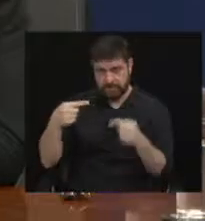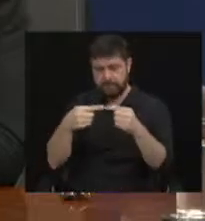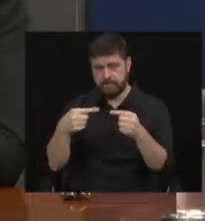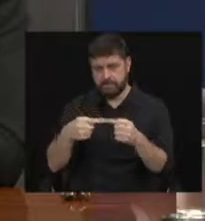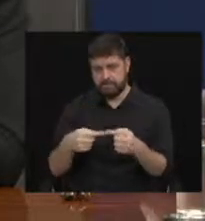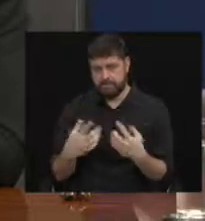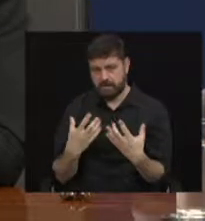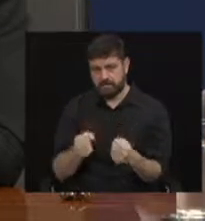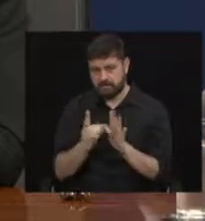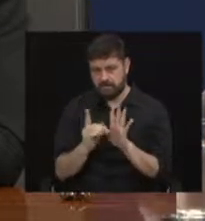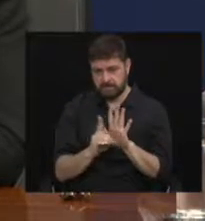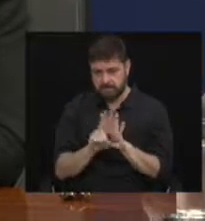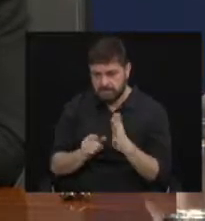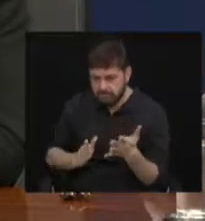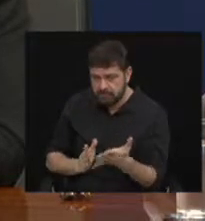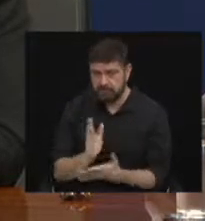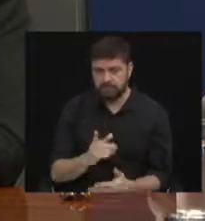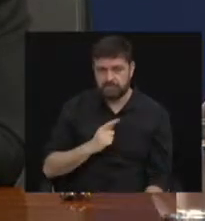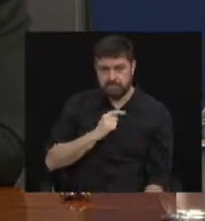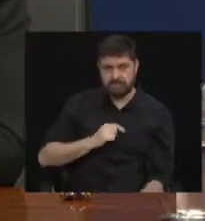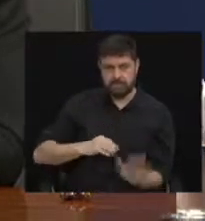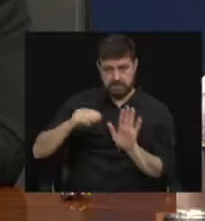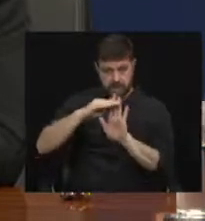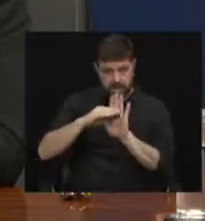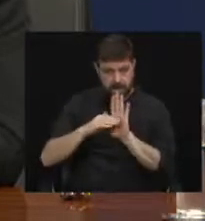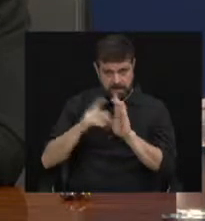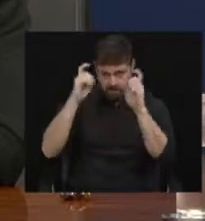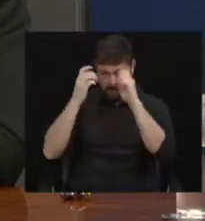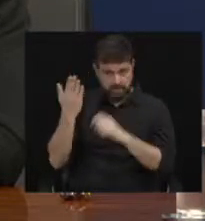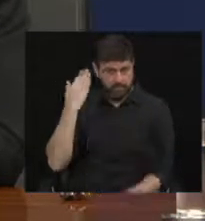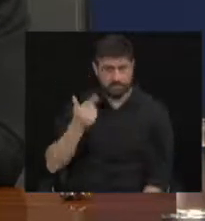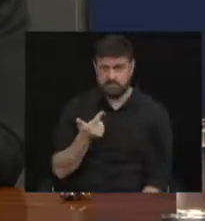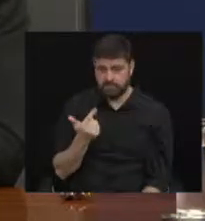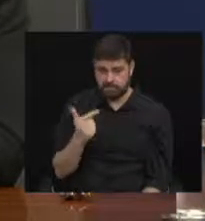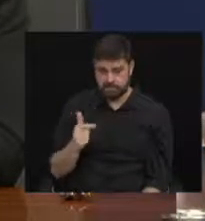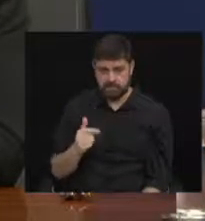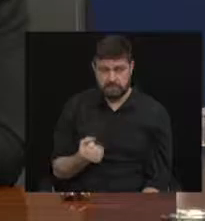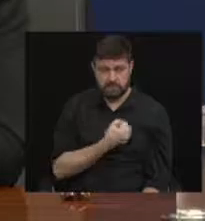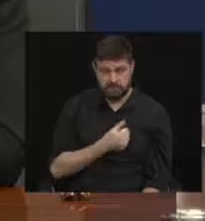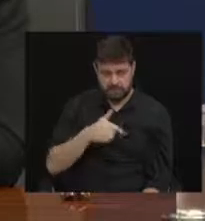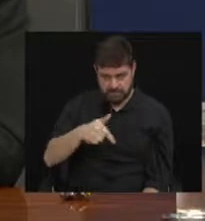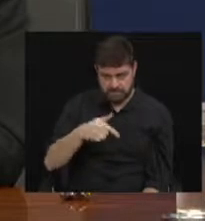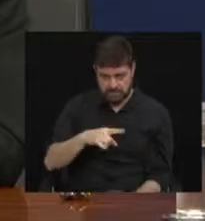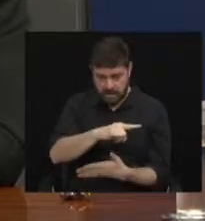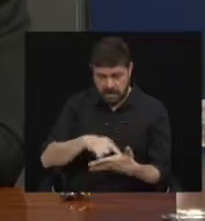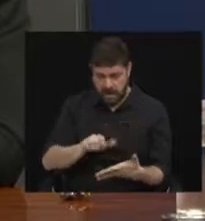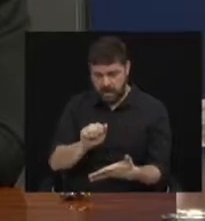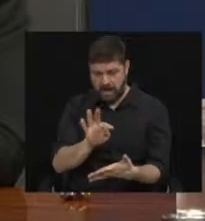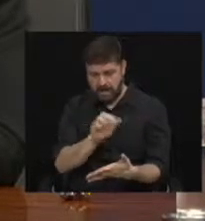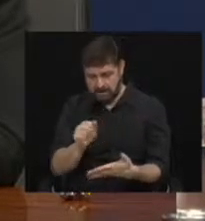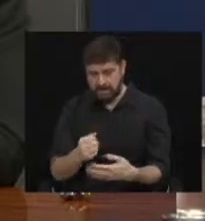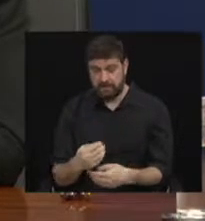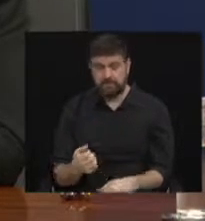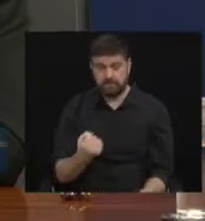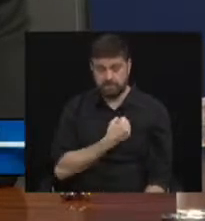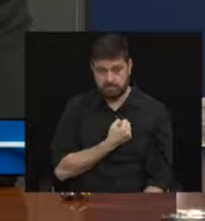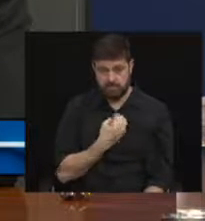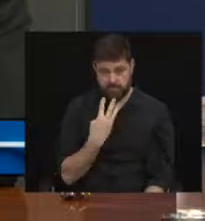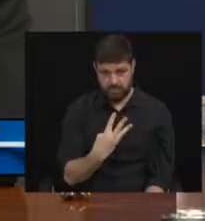sim. Luiz Carlos Cossini, sim. Marcos Bernardelli, ausente. Neuza do São João, sim. Pastor Elias Azevedo, sim. Paulo Búfalo, sim. Paulo